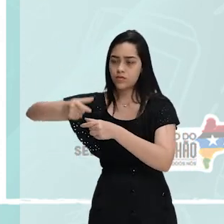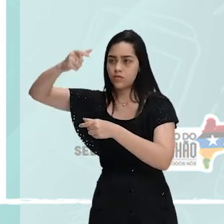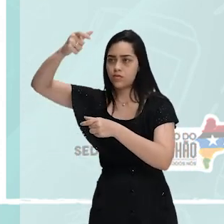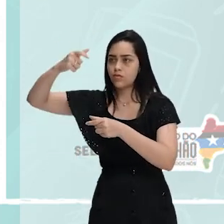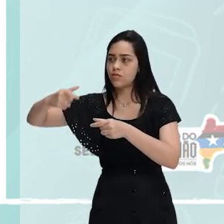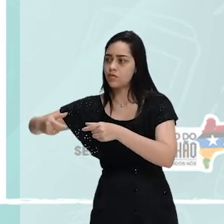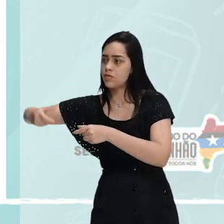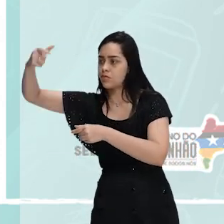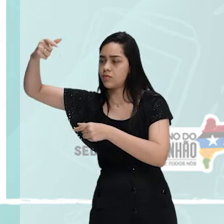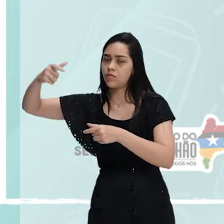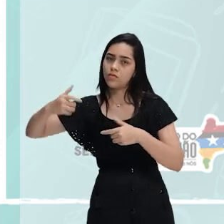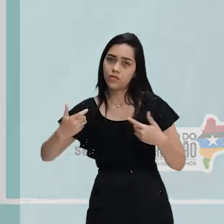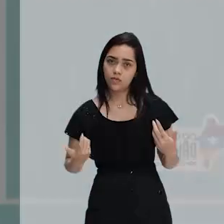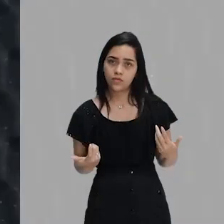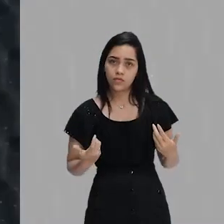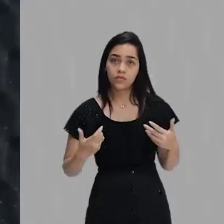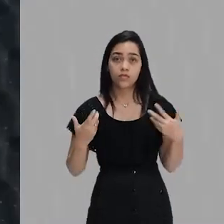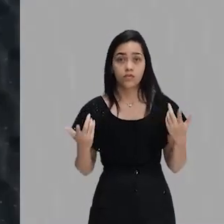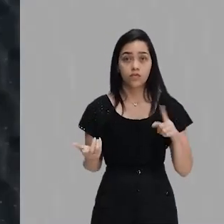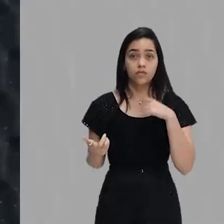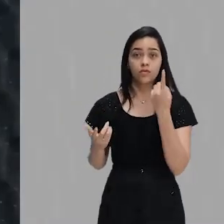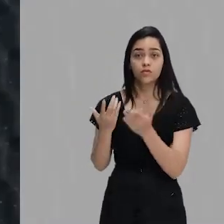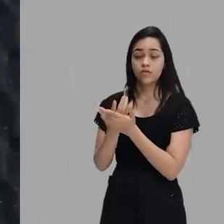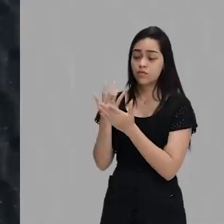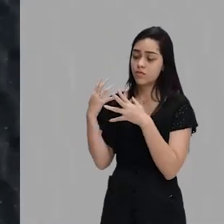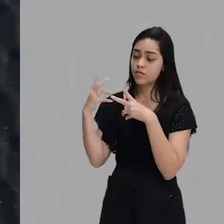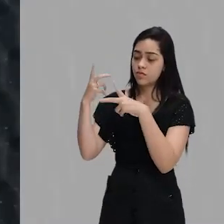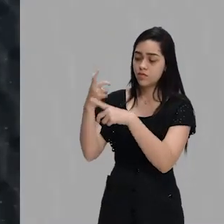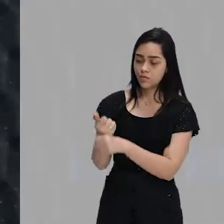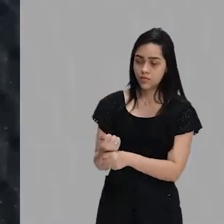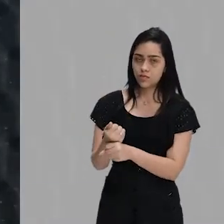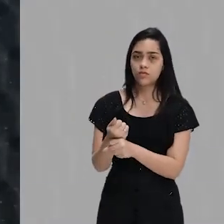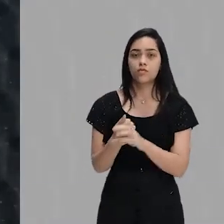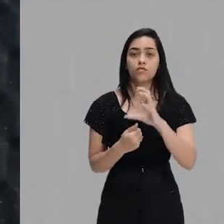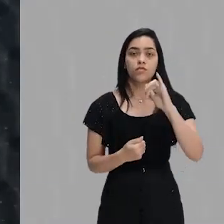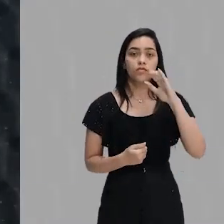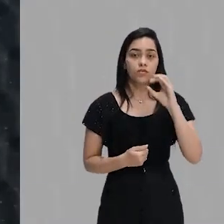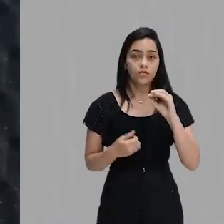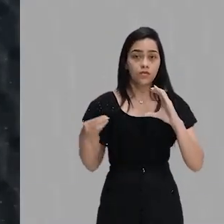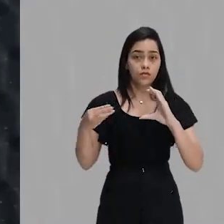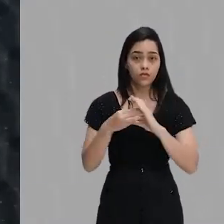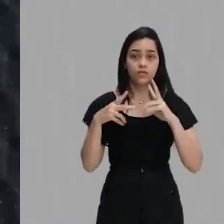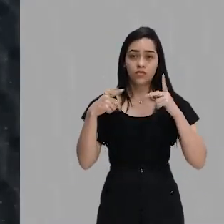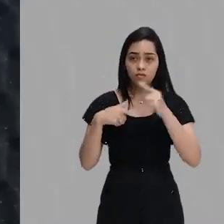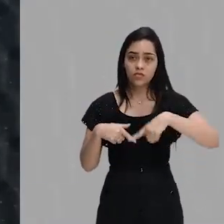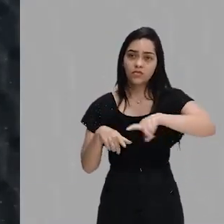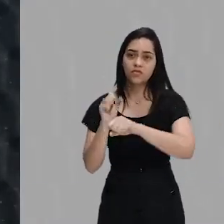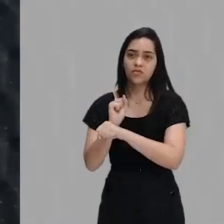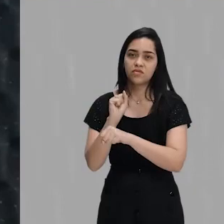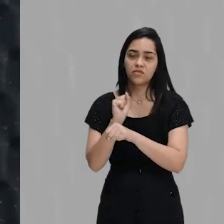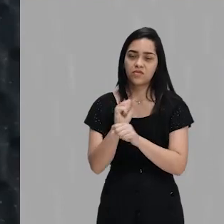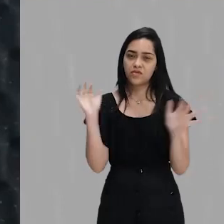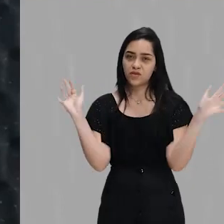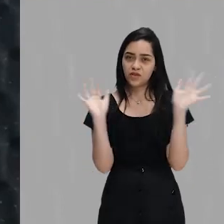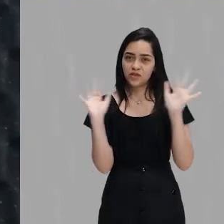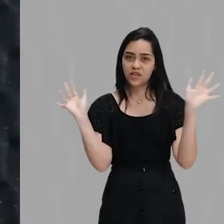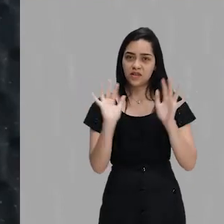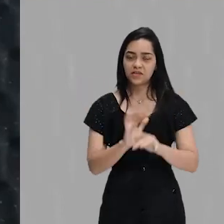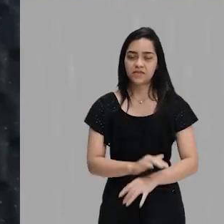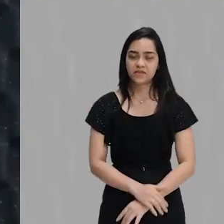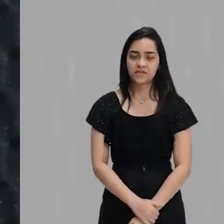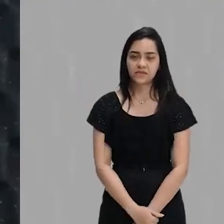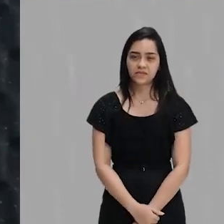estão duplicados. Pessoal, essa foi nossa revisão sobre ciclo celular. Aguardo todos na próxima aula. Até mais.